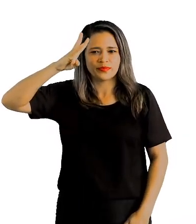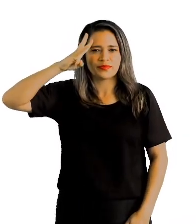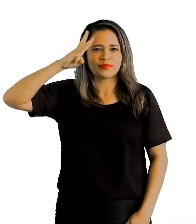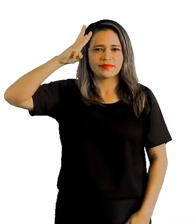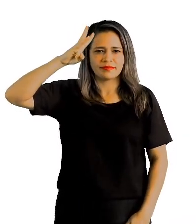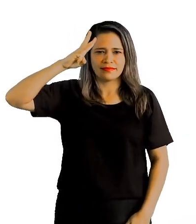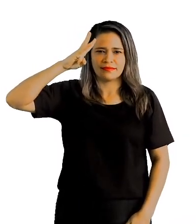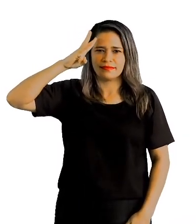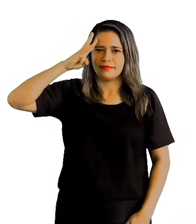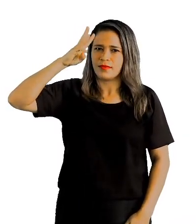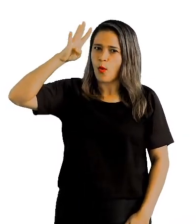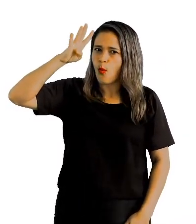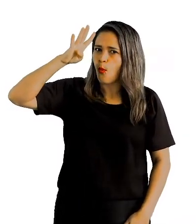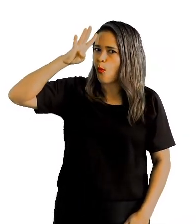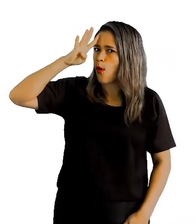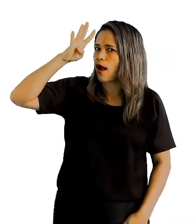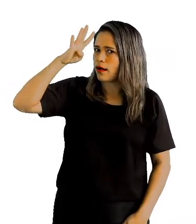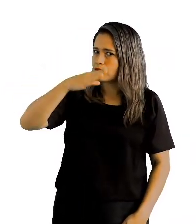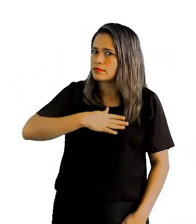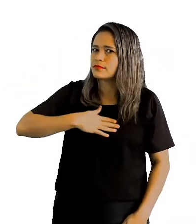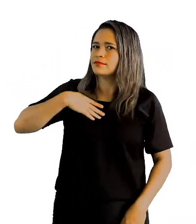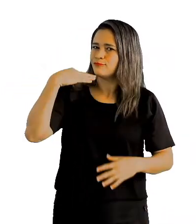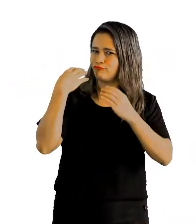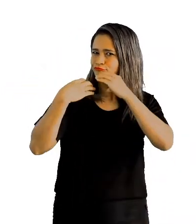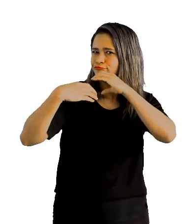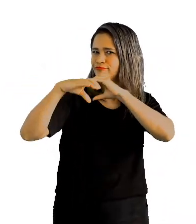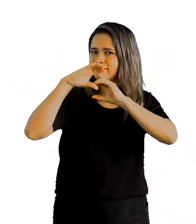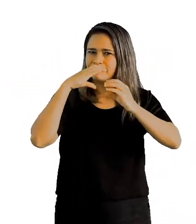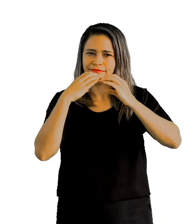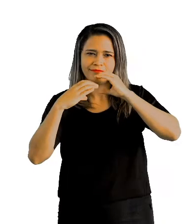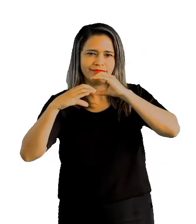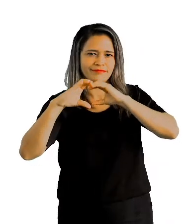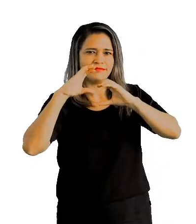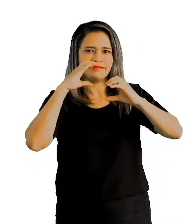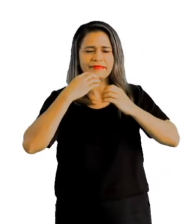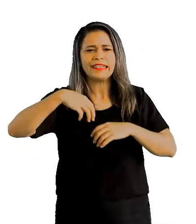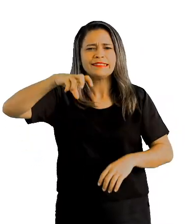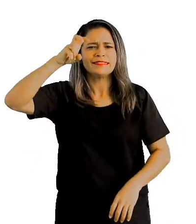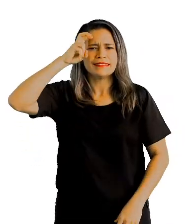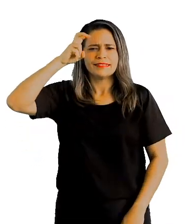Terça-feira, quarta-feira eu gosto de cantar.